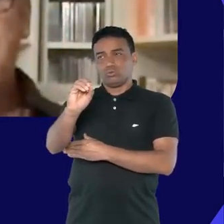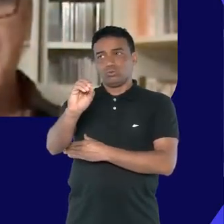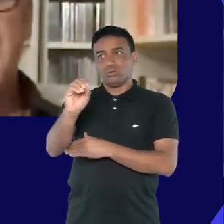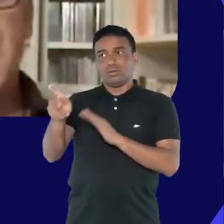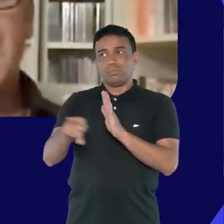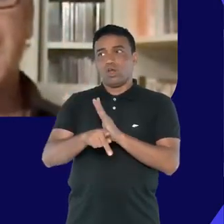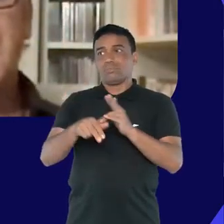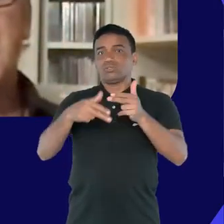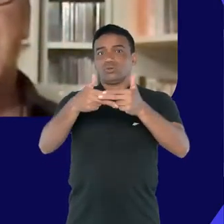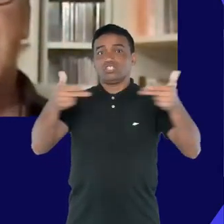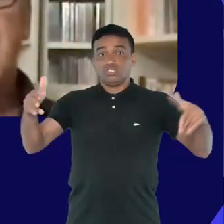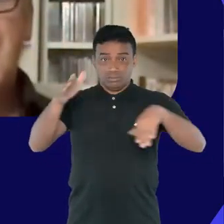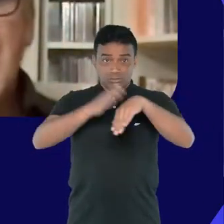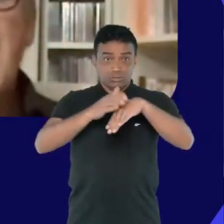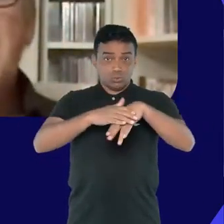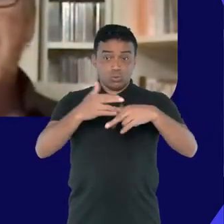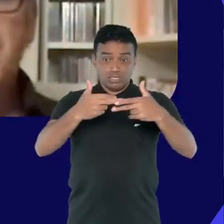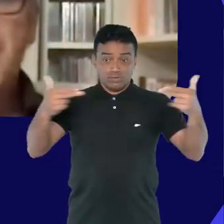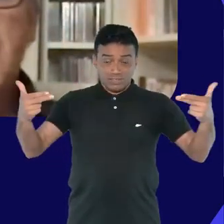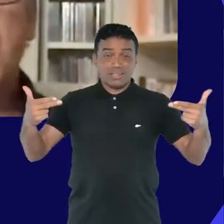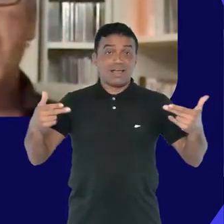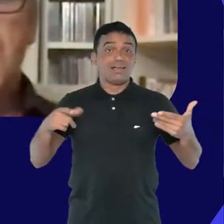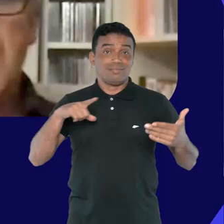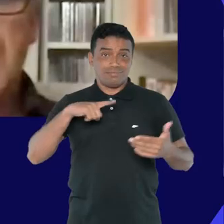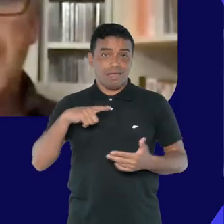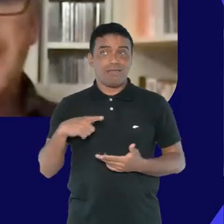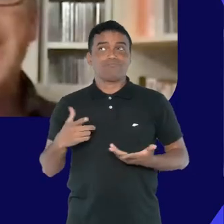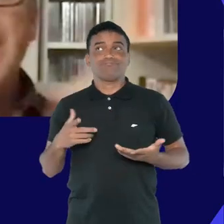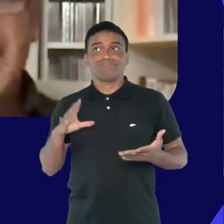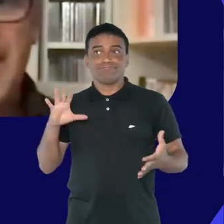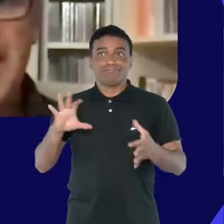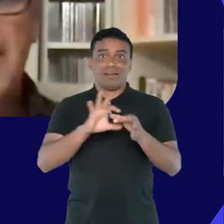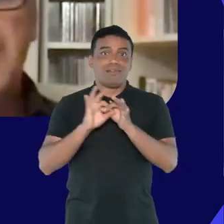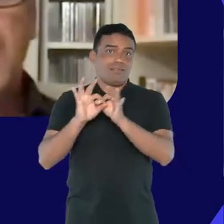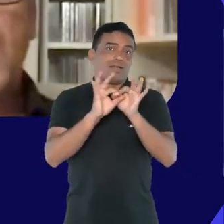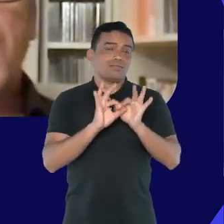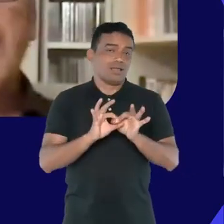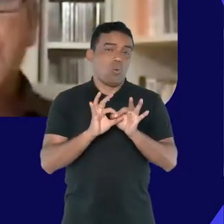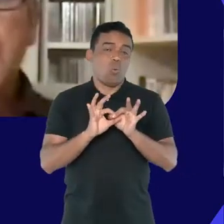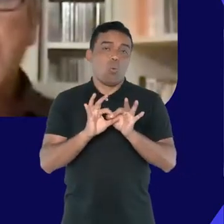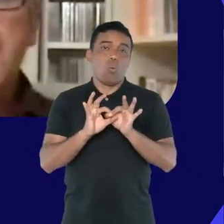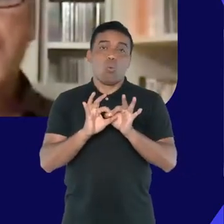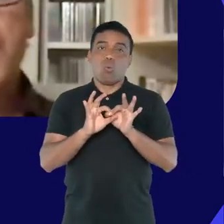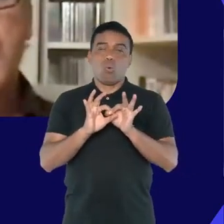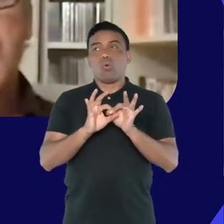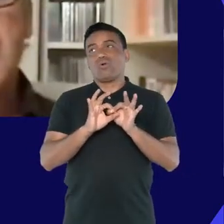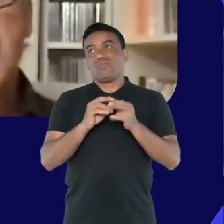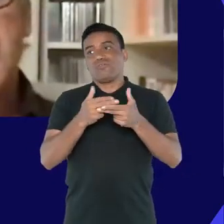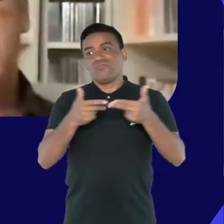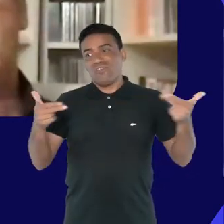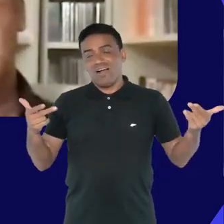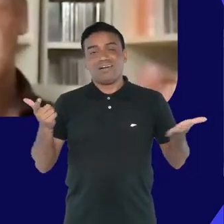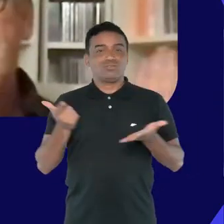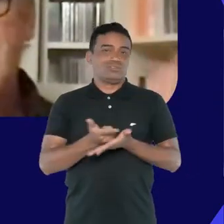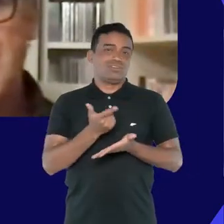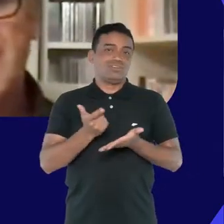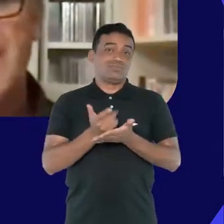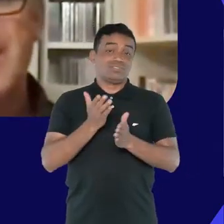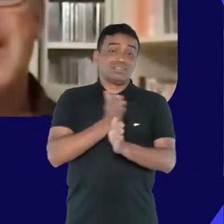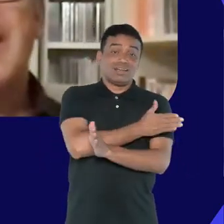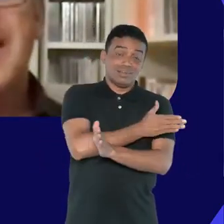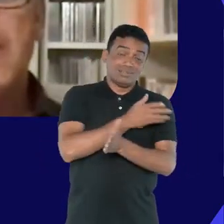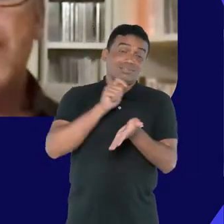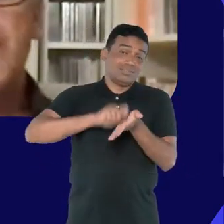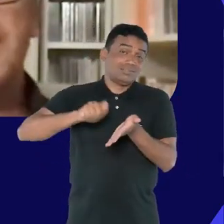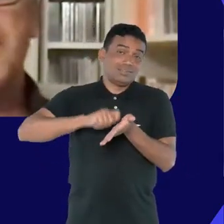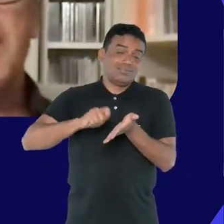sua diversidade, tem relação direta com vários livros que eu tinha escrito antes